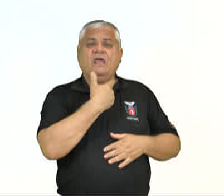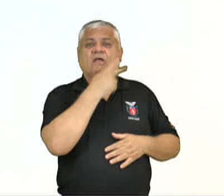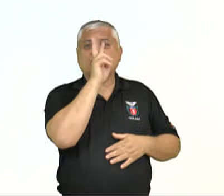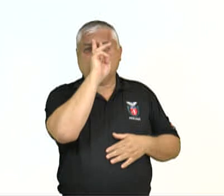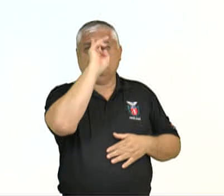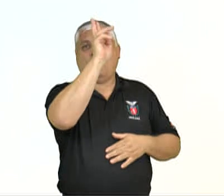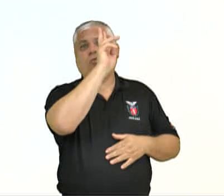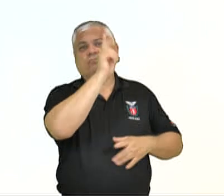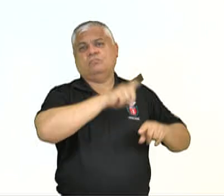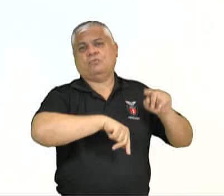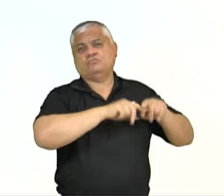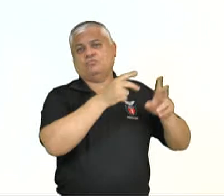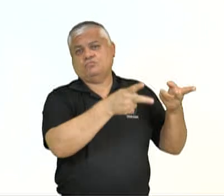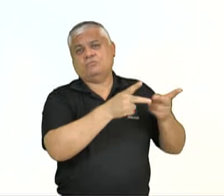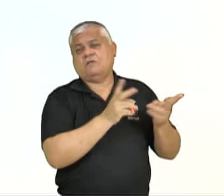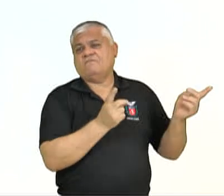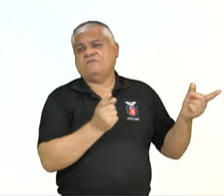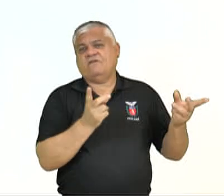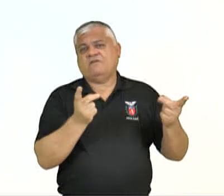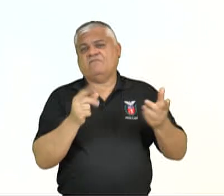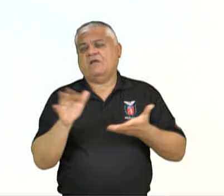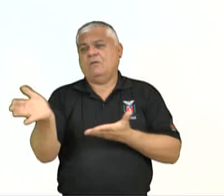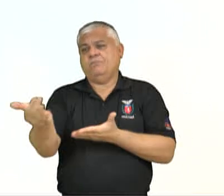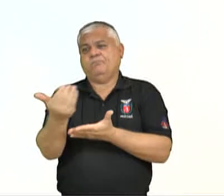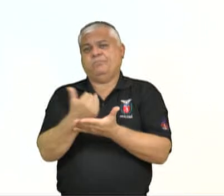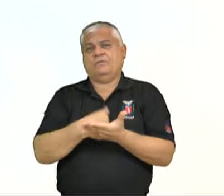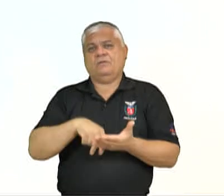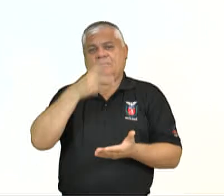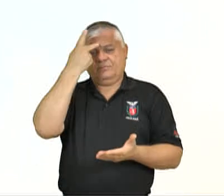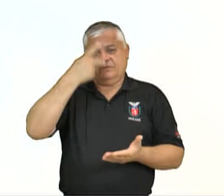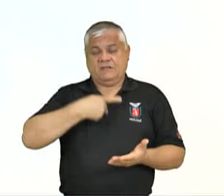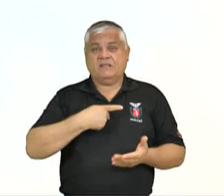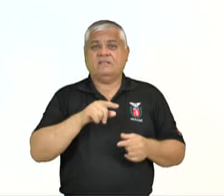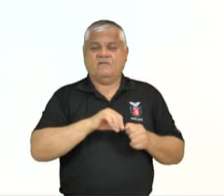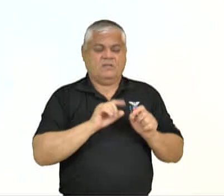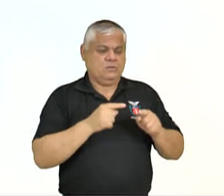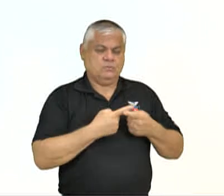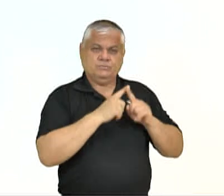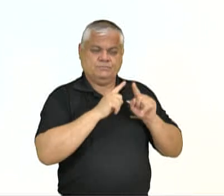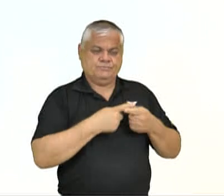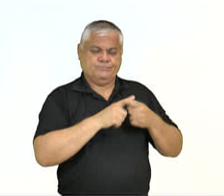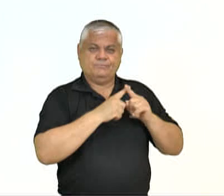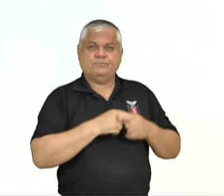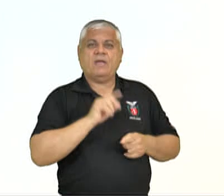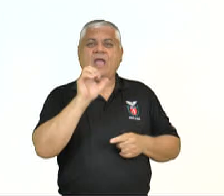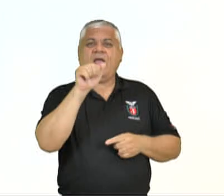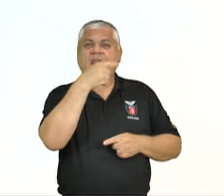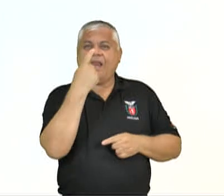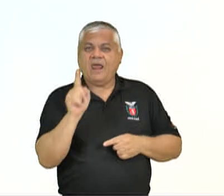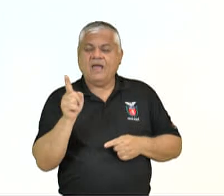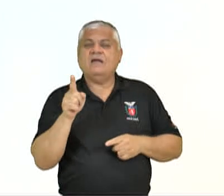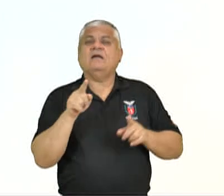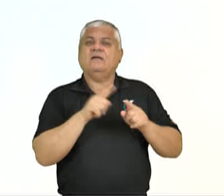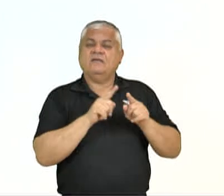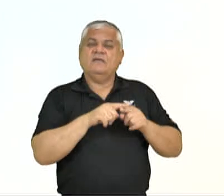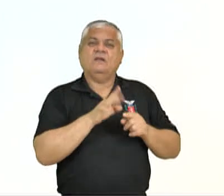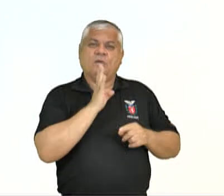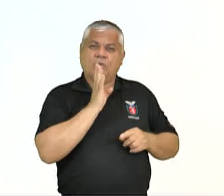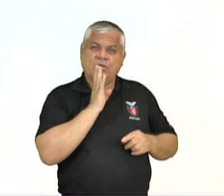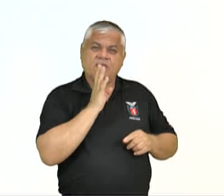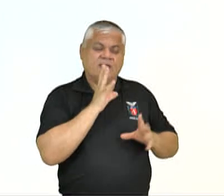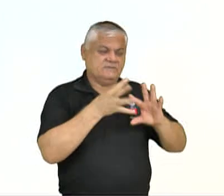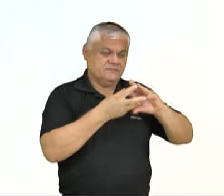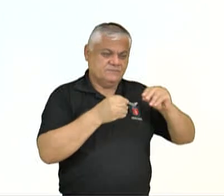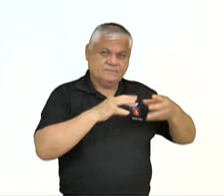do produto final. Então, se ele produzia uma peça de lã, além dele conhecer todo o processo produtivo, né, dessa lã,